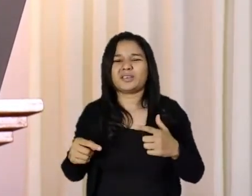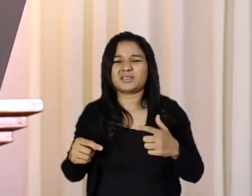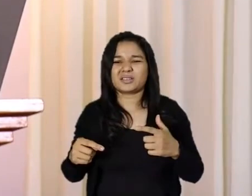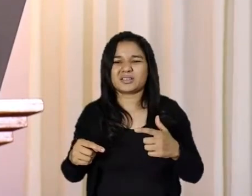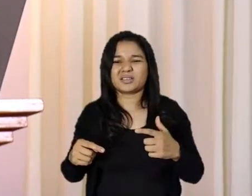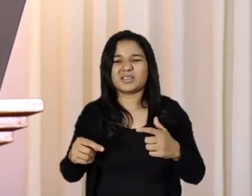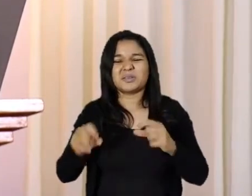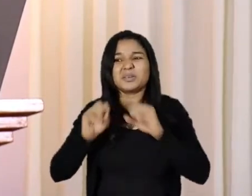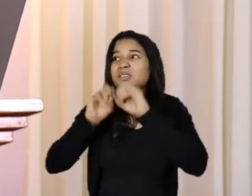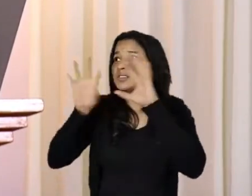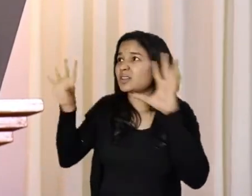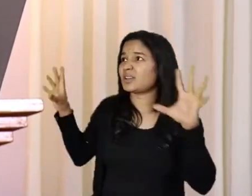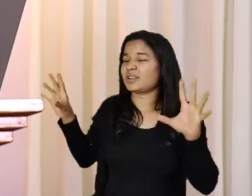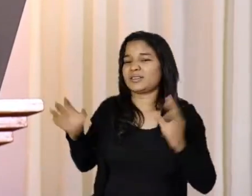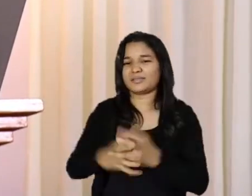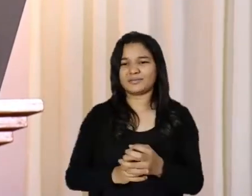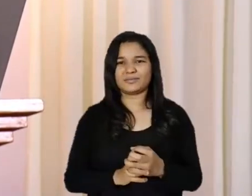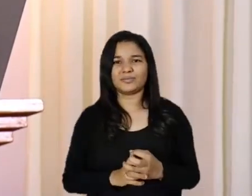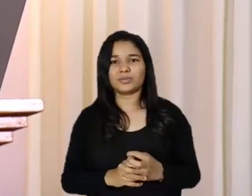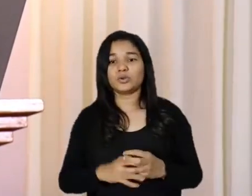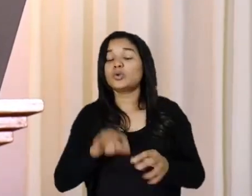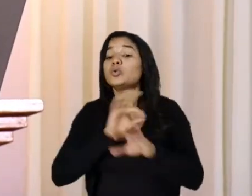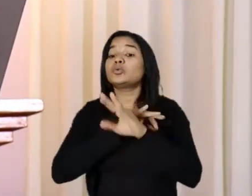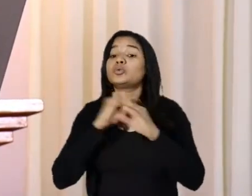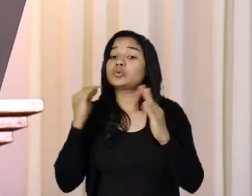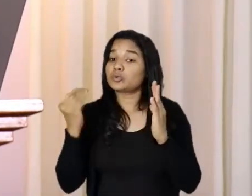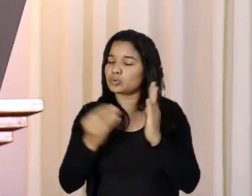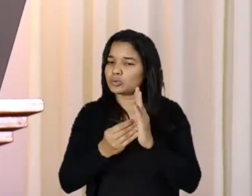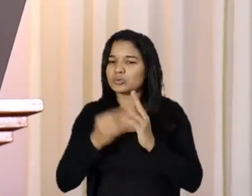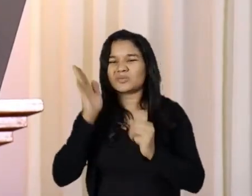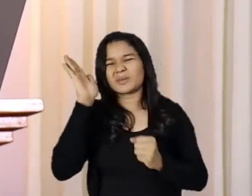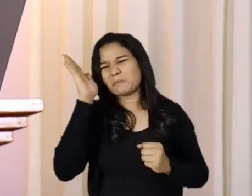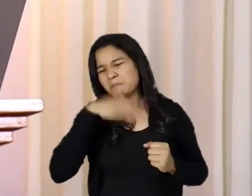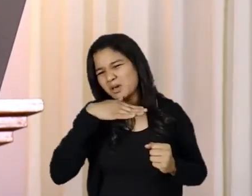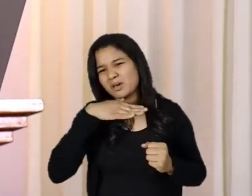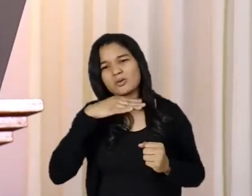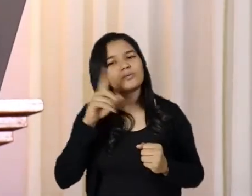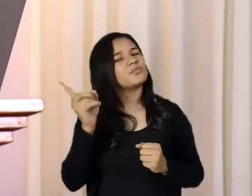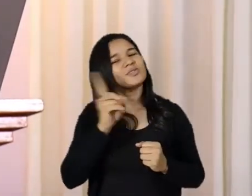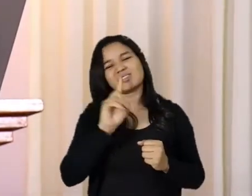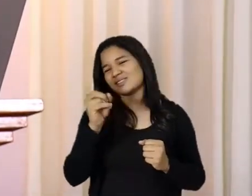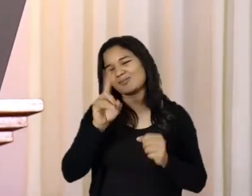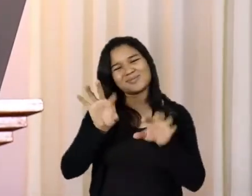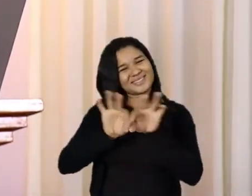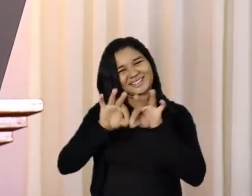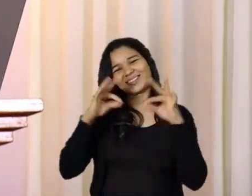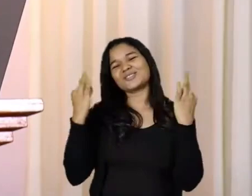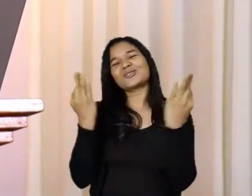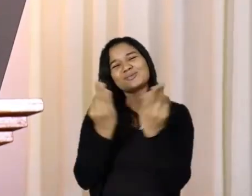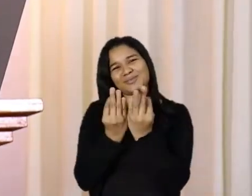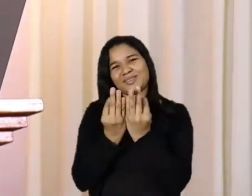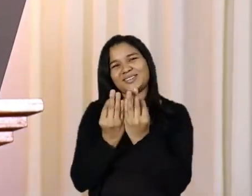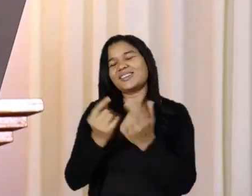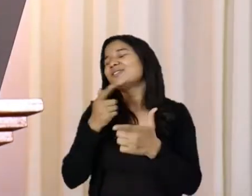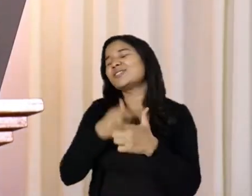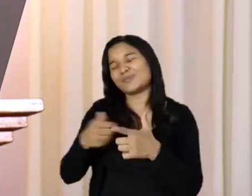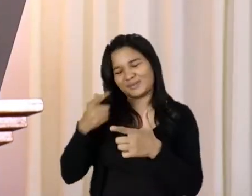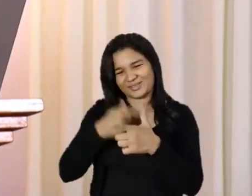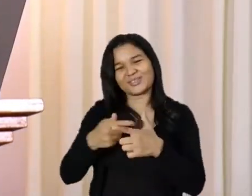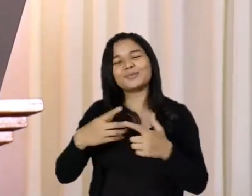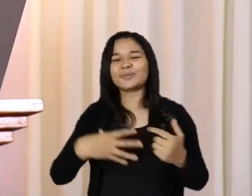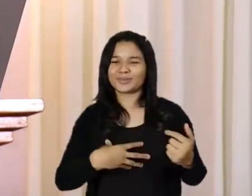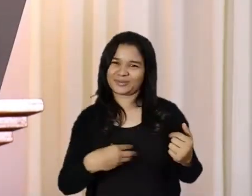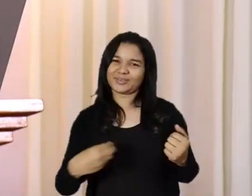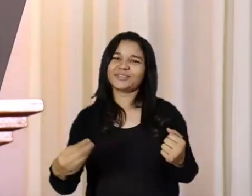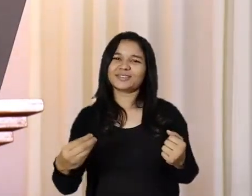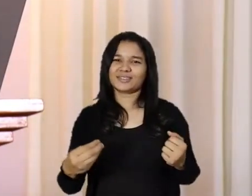externo, aquilo que é prejudicial, aquilo que é mal, não influencie tua família e não traga prejuízos para os teus filhos também. Um outro